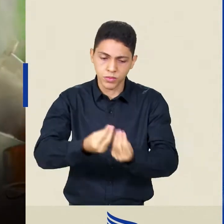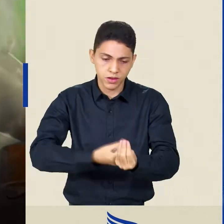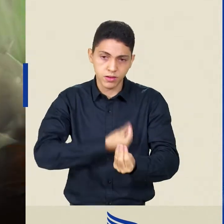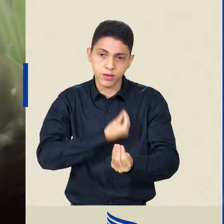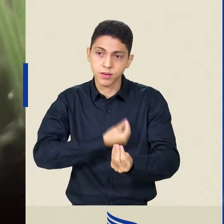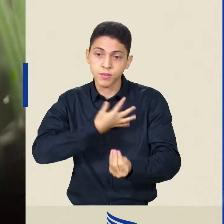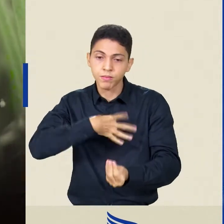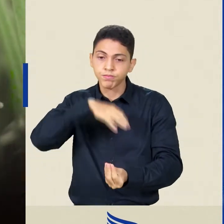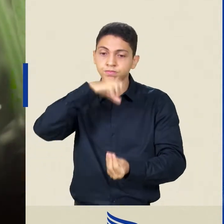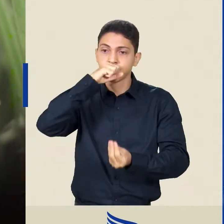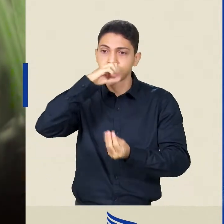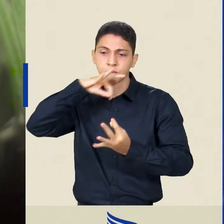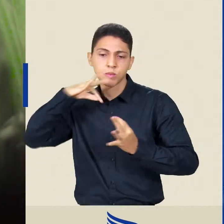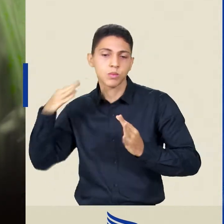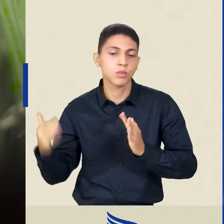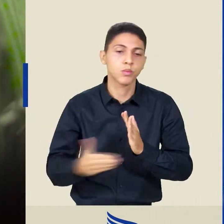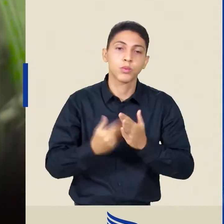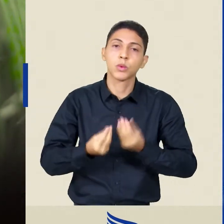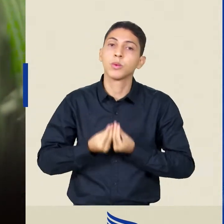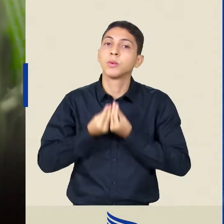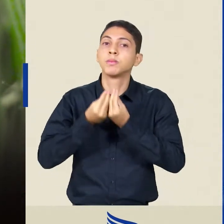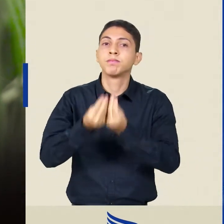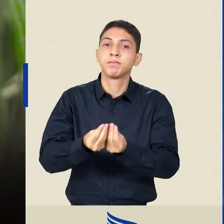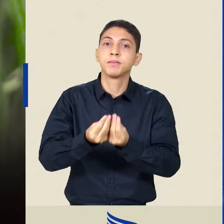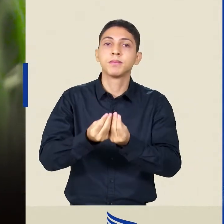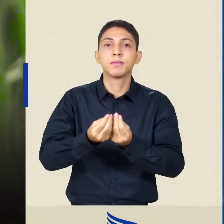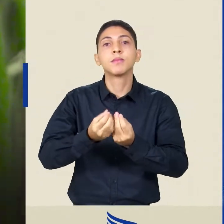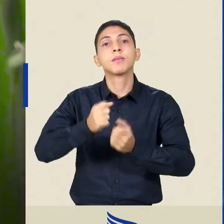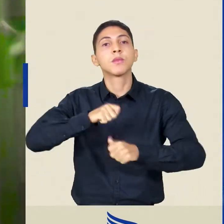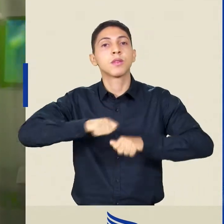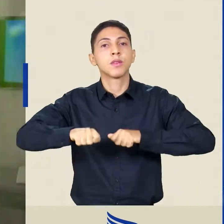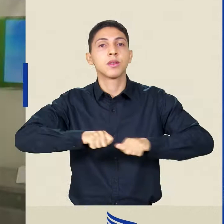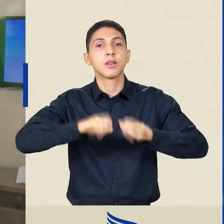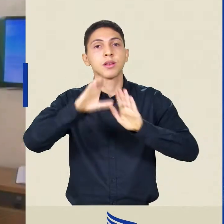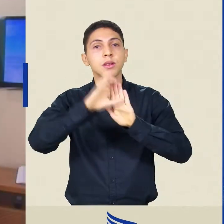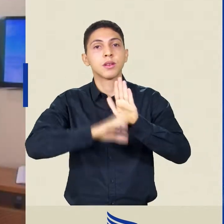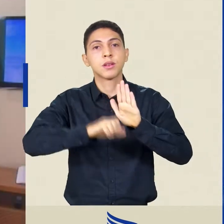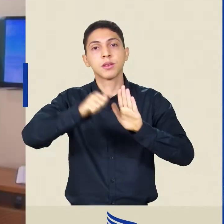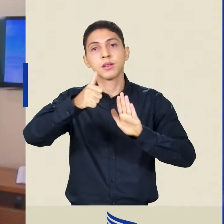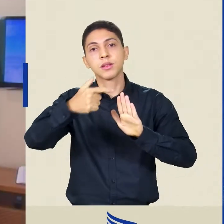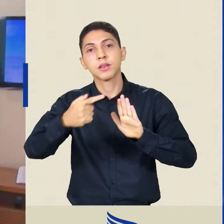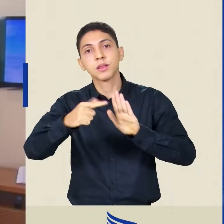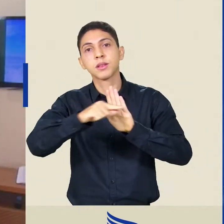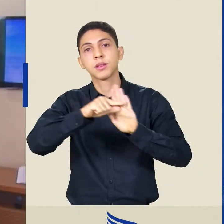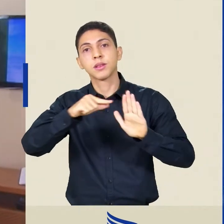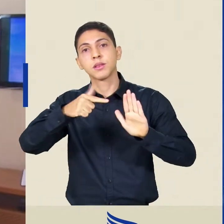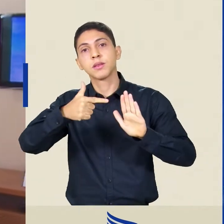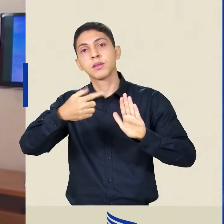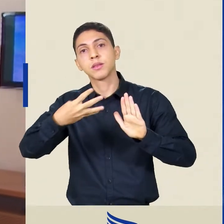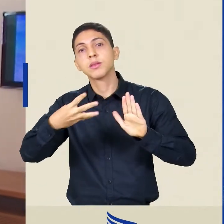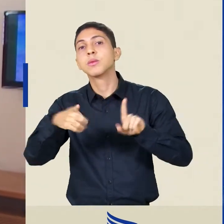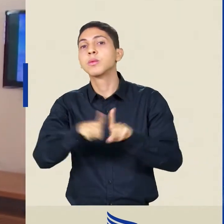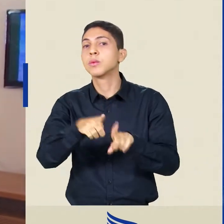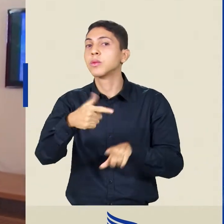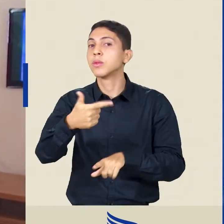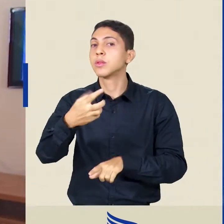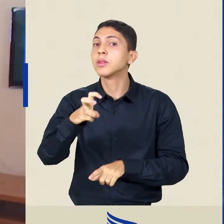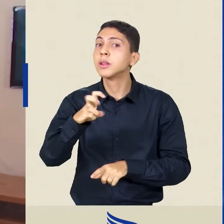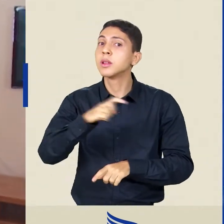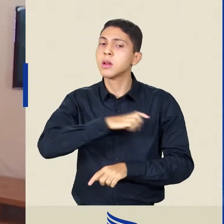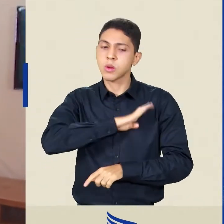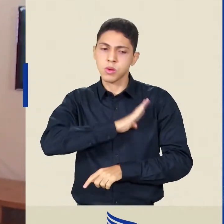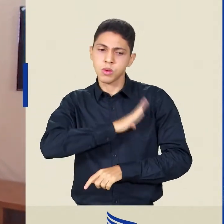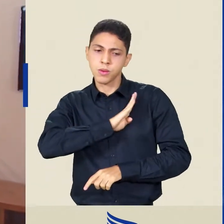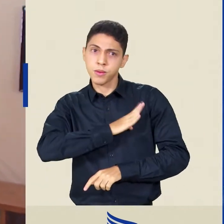as coisas. Atos 17, 24 e 25. As batidas do meu coração não acontecem